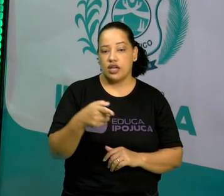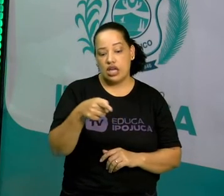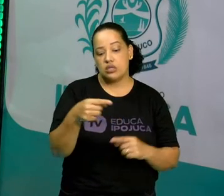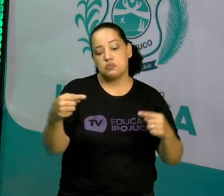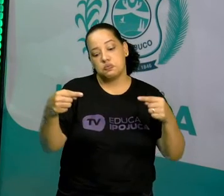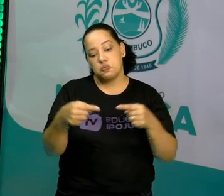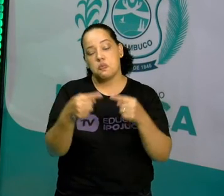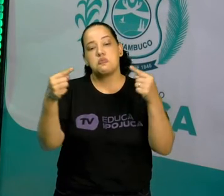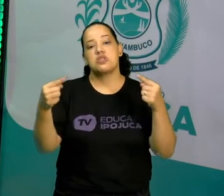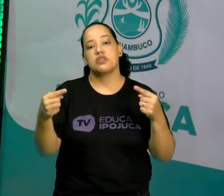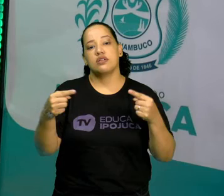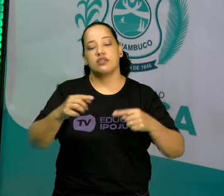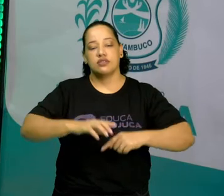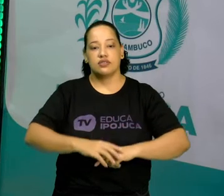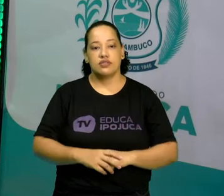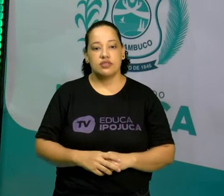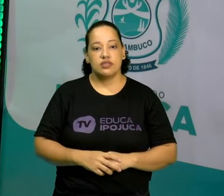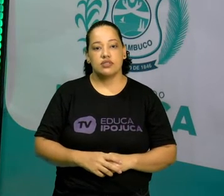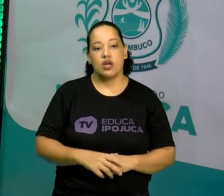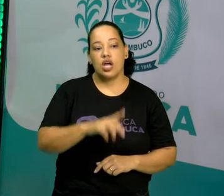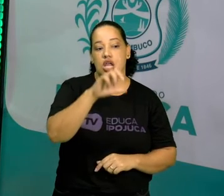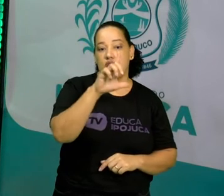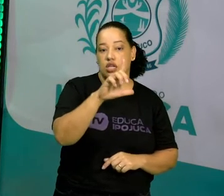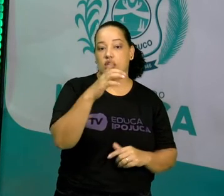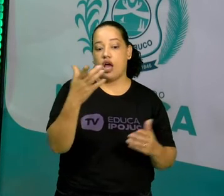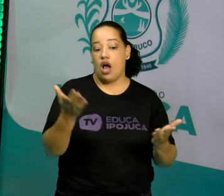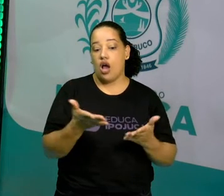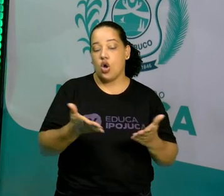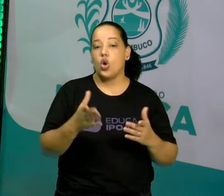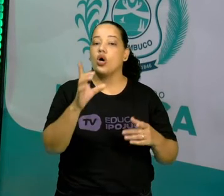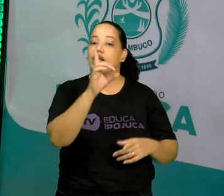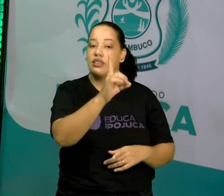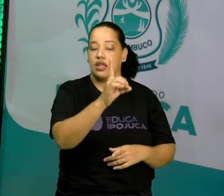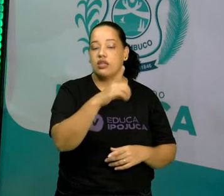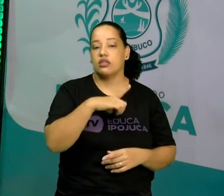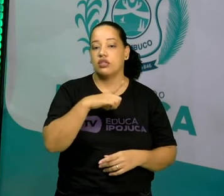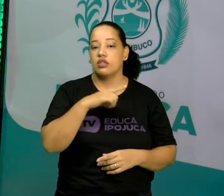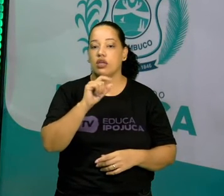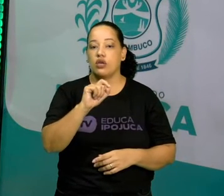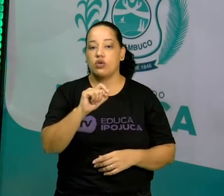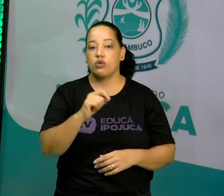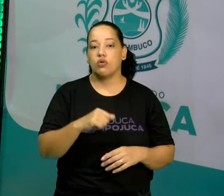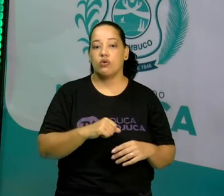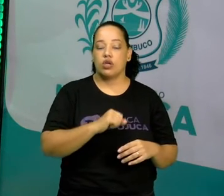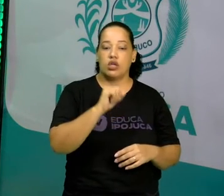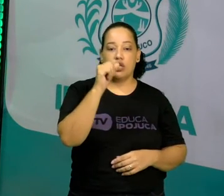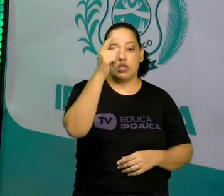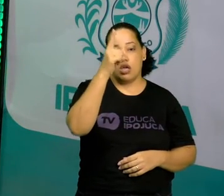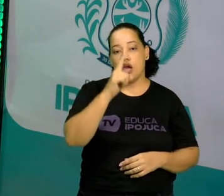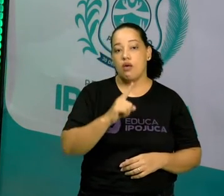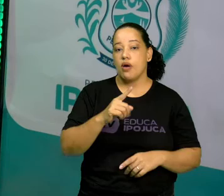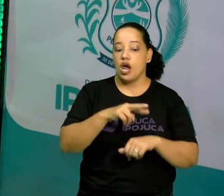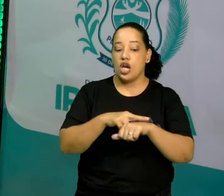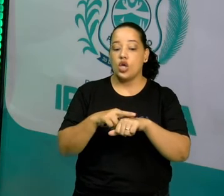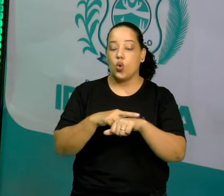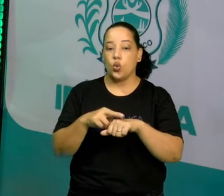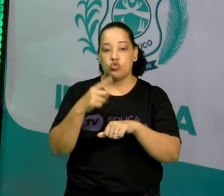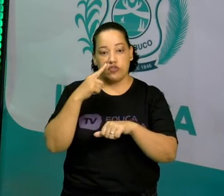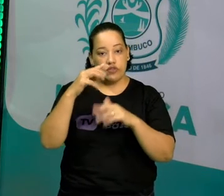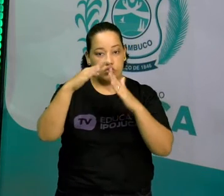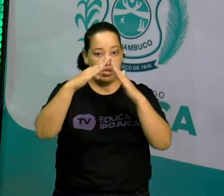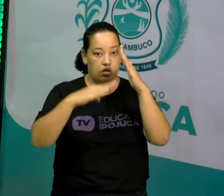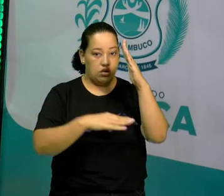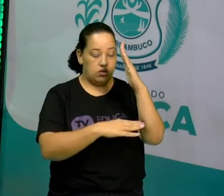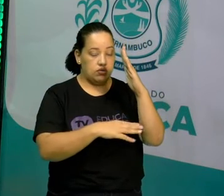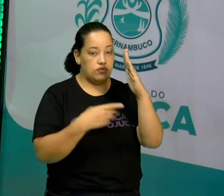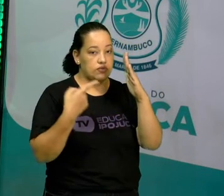congruentes. E a última letra, a letra D, nós temos um triângulo aqui amarelo e outro roxinho. Vamos descobrir